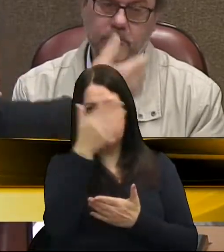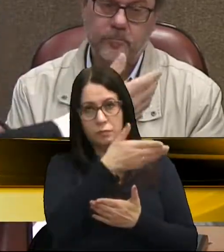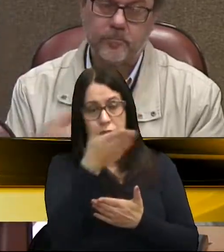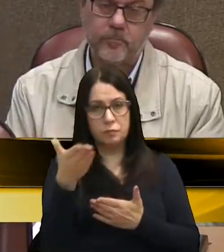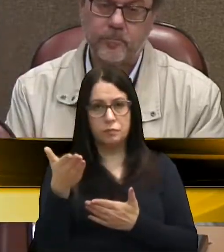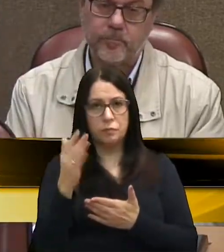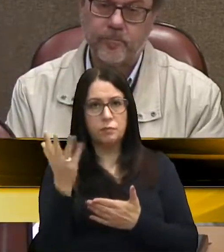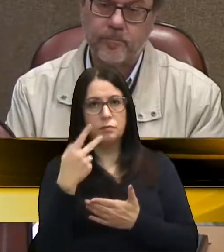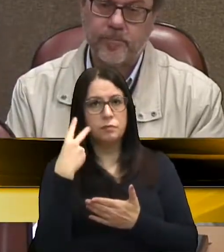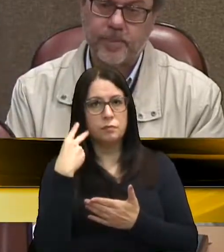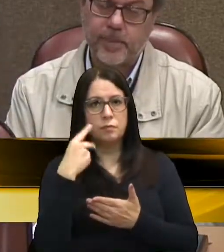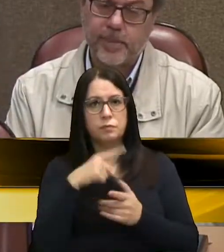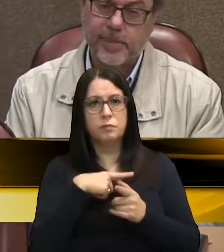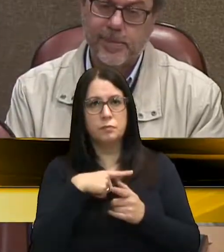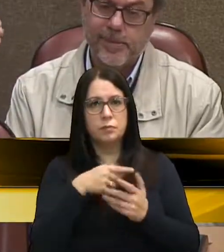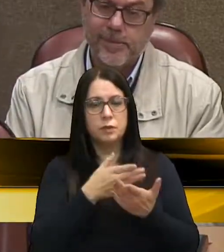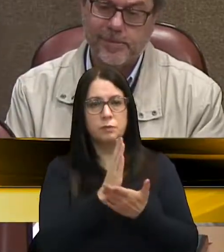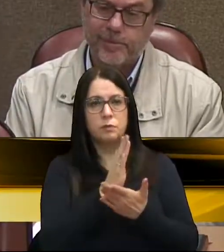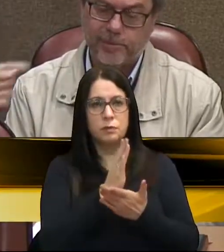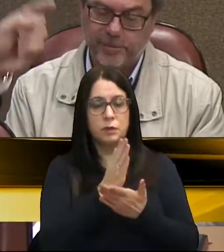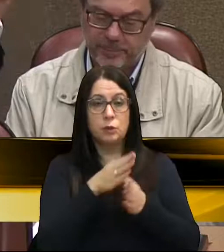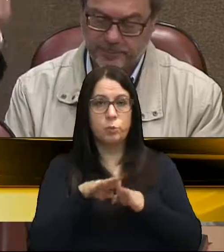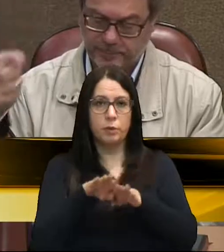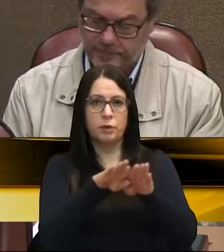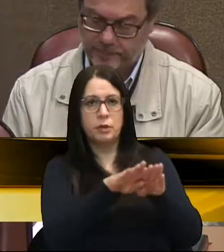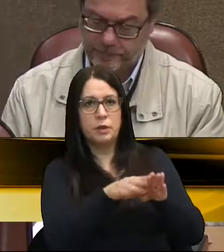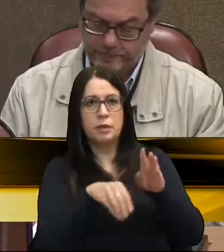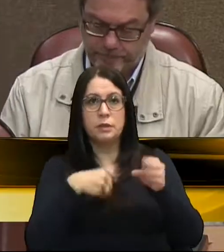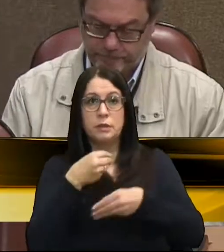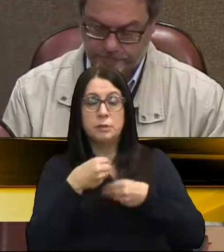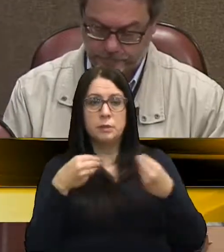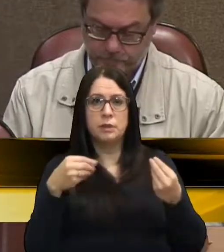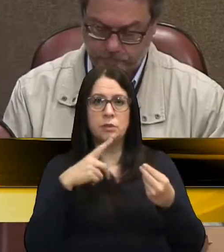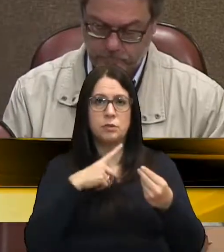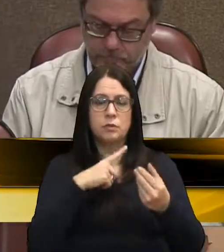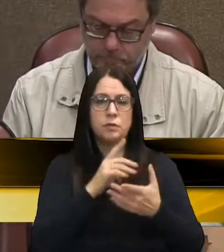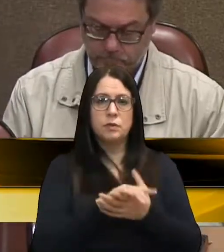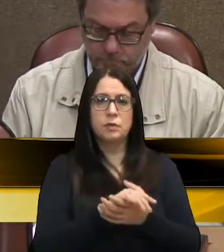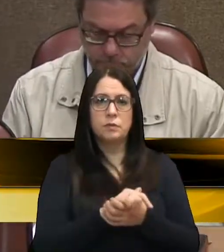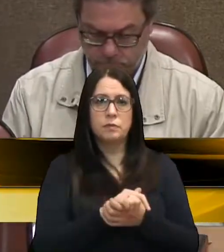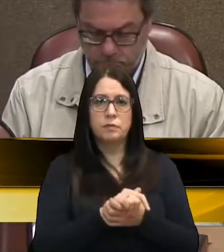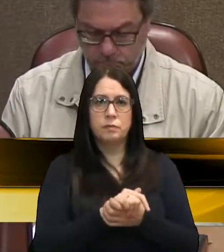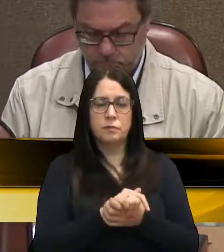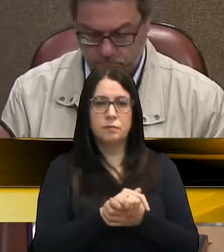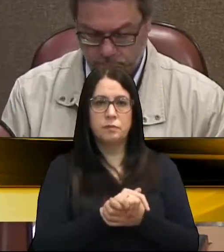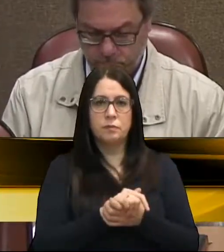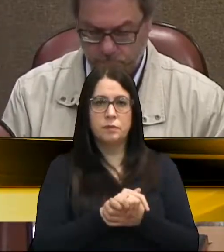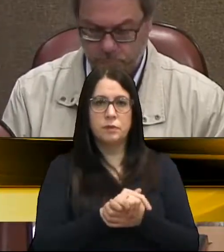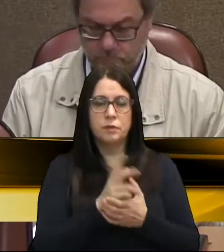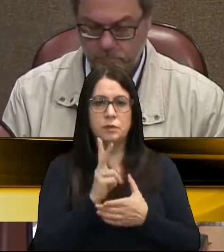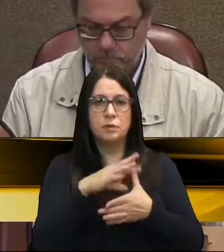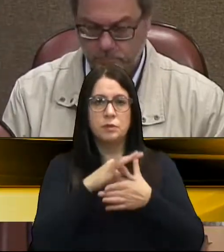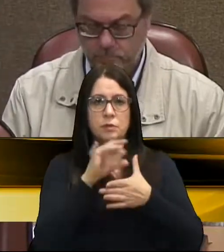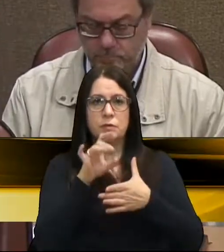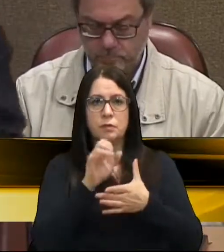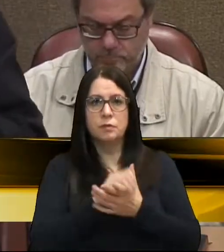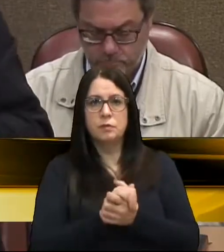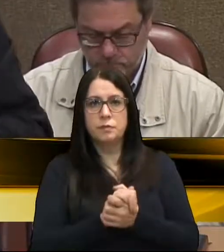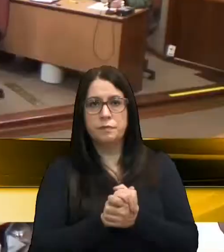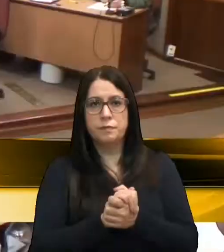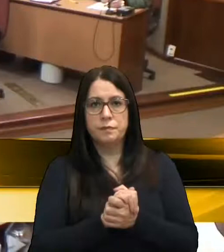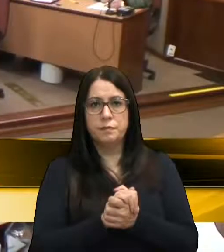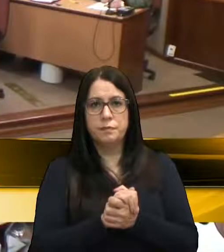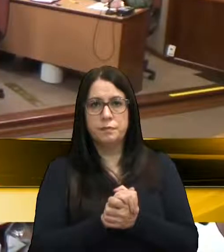aos pares dessa casa por ter aprovado por unanimidade a sensibilidade que tiveram, foram os seguintes. Me permite continuar em declaração de líder,